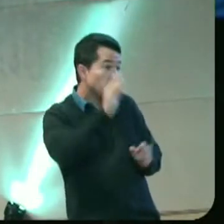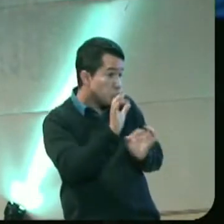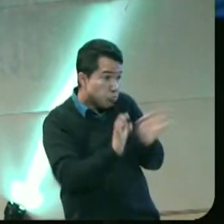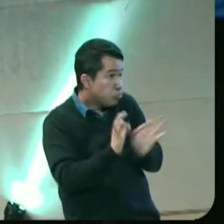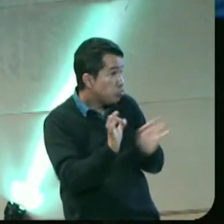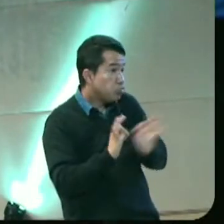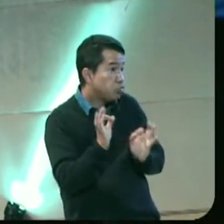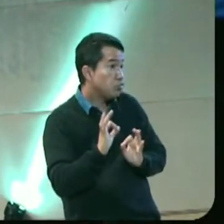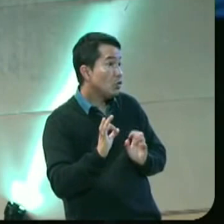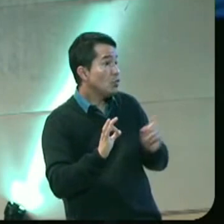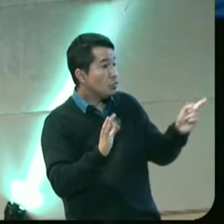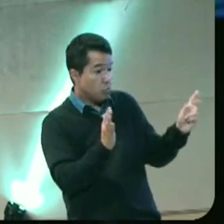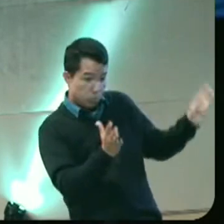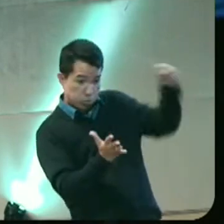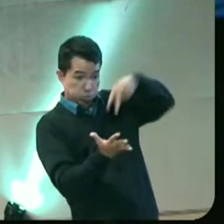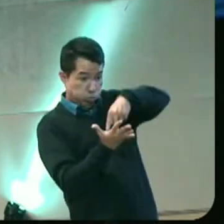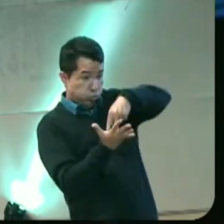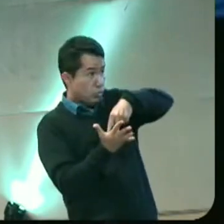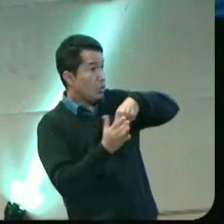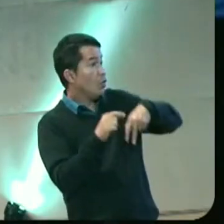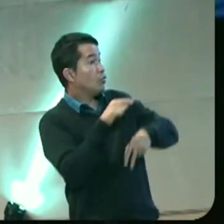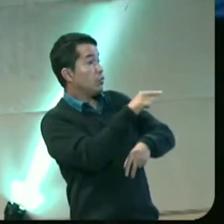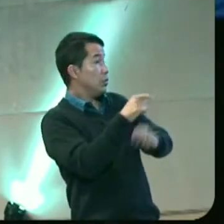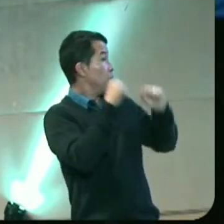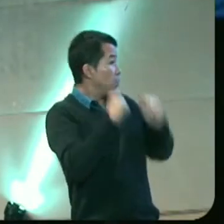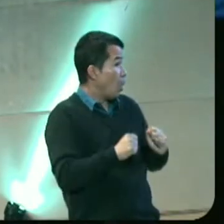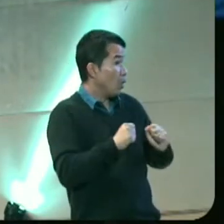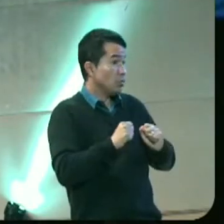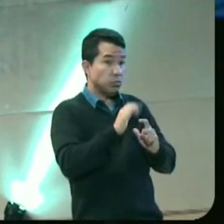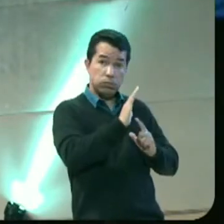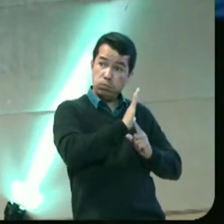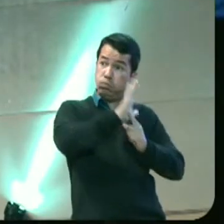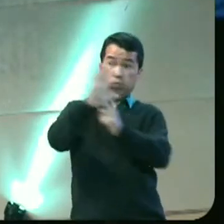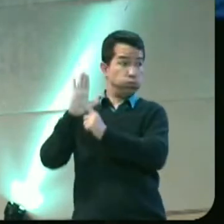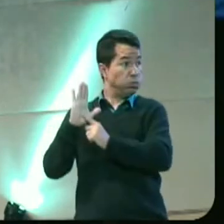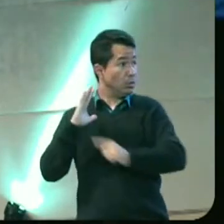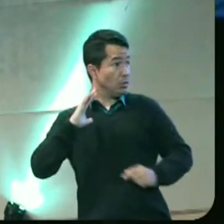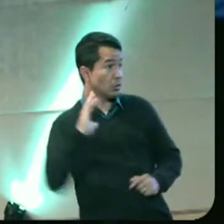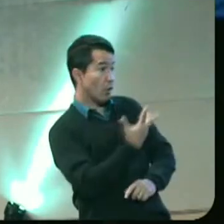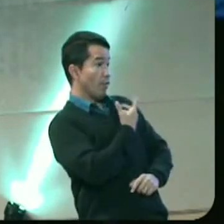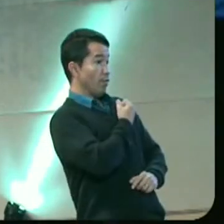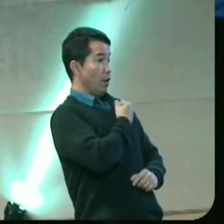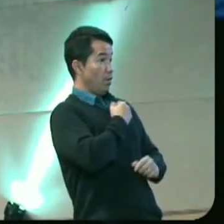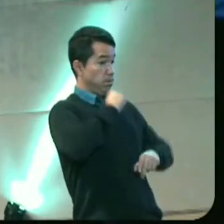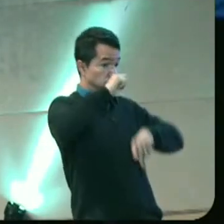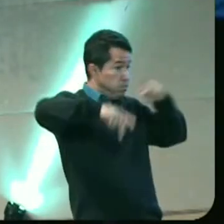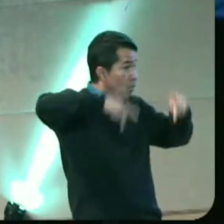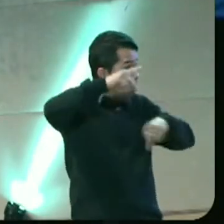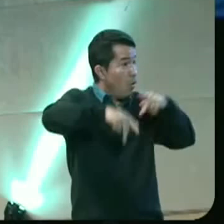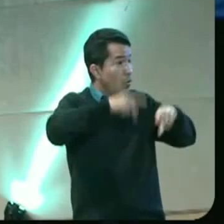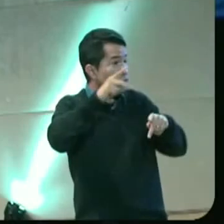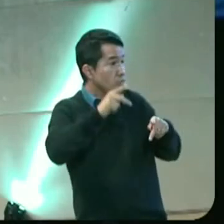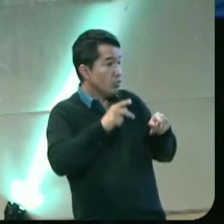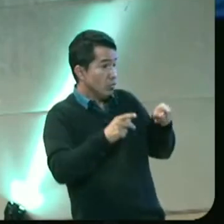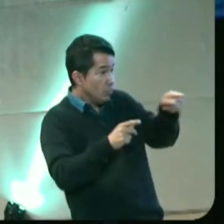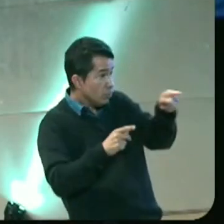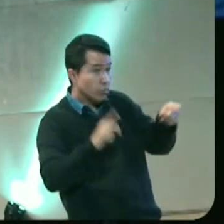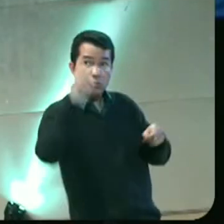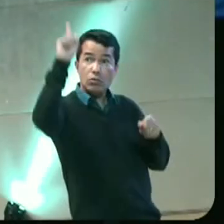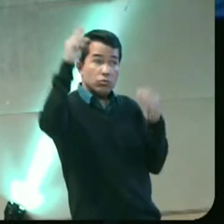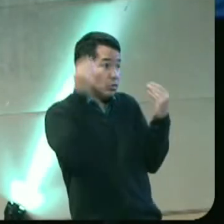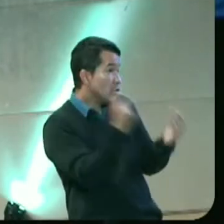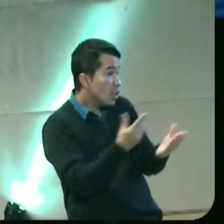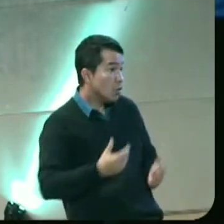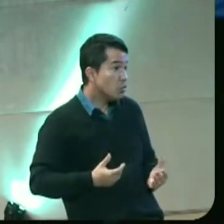mas naquele momento ela percebeu que a posição que ela ocupava era sim também uma responsabilidade diante de Deus. Eu quero